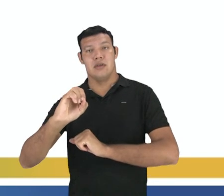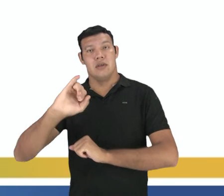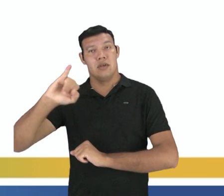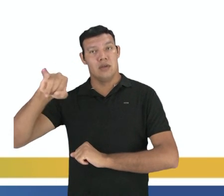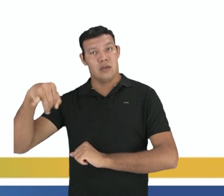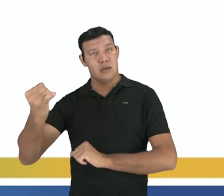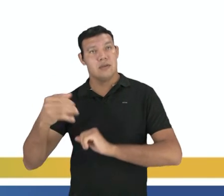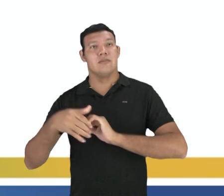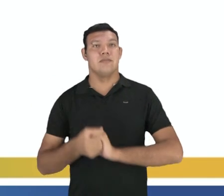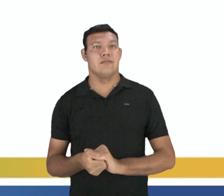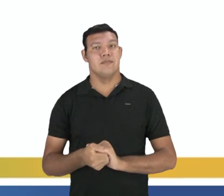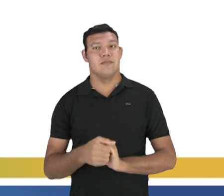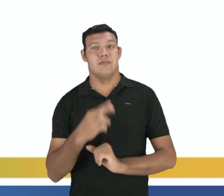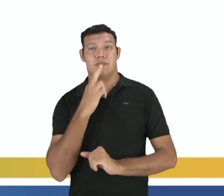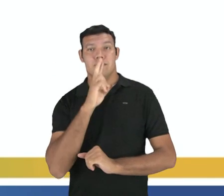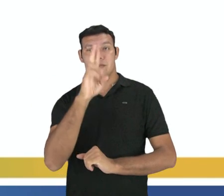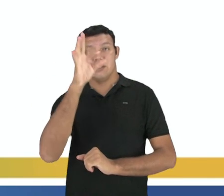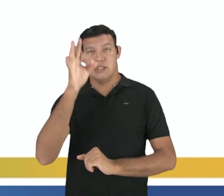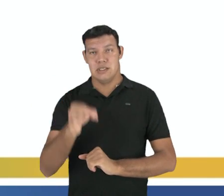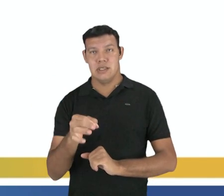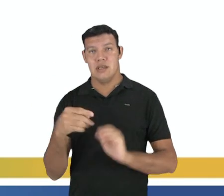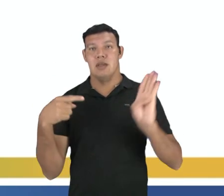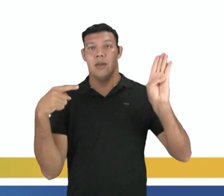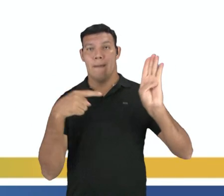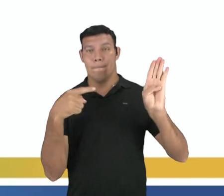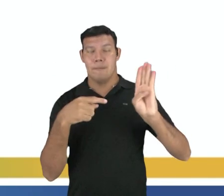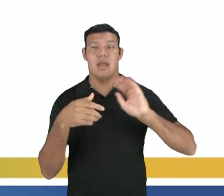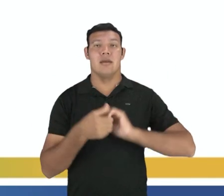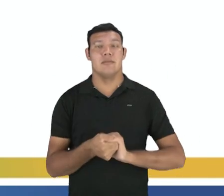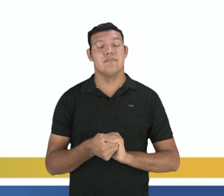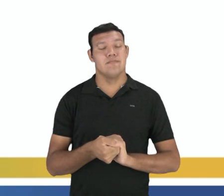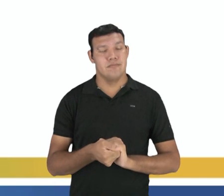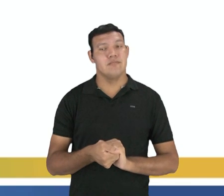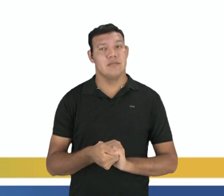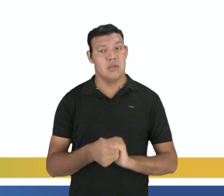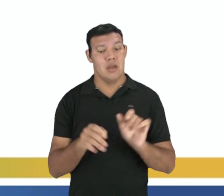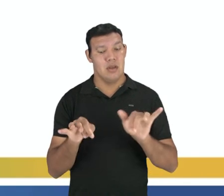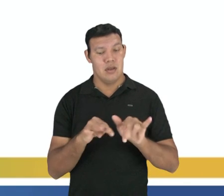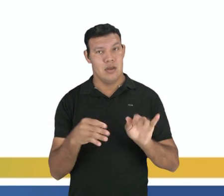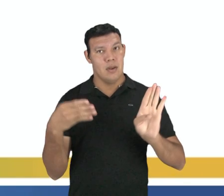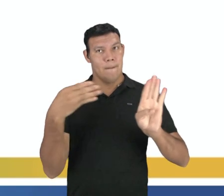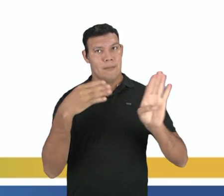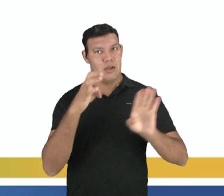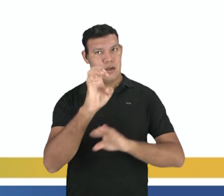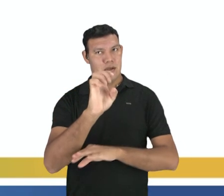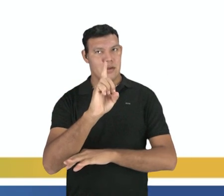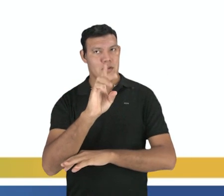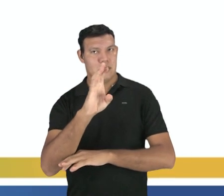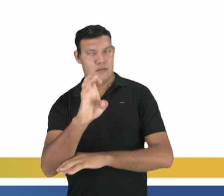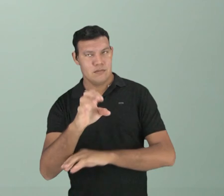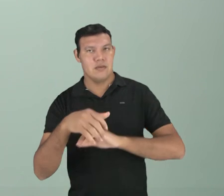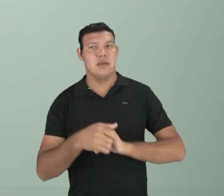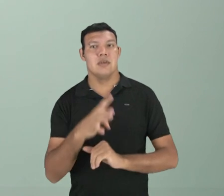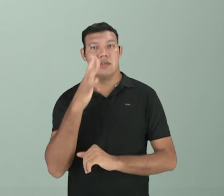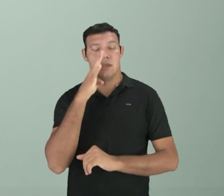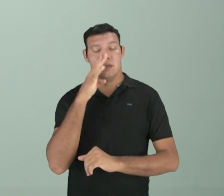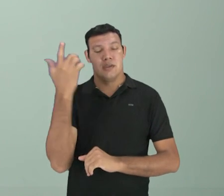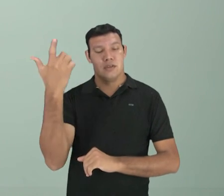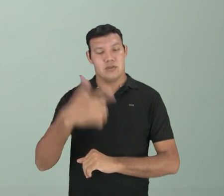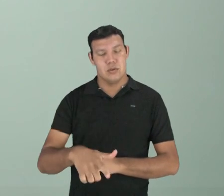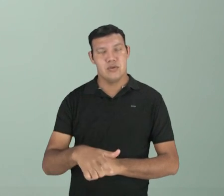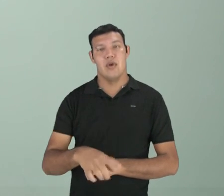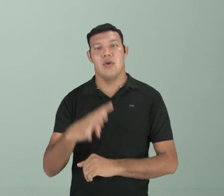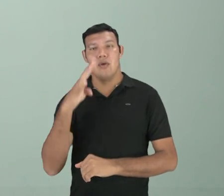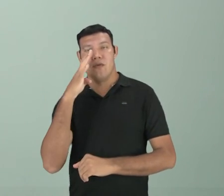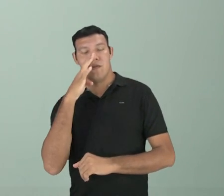alternativa B pessoal entre na plataforma para você rever seus slides reversa aula e realizar